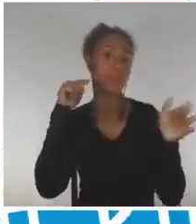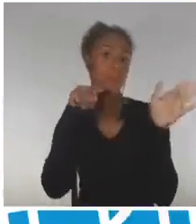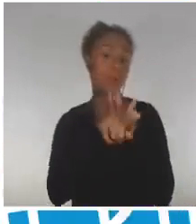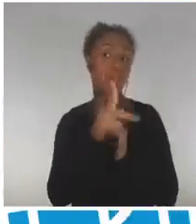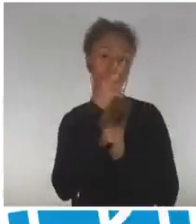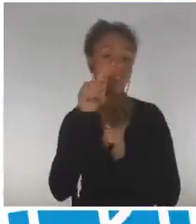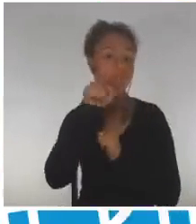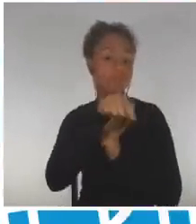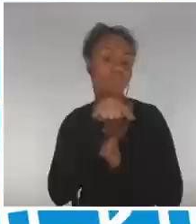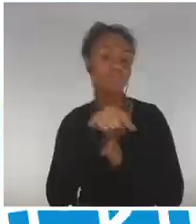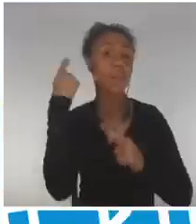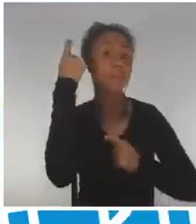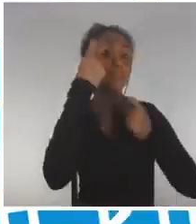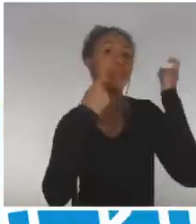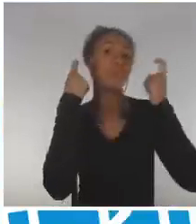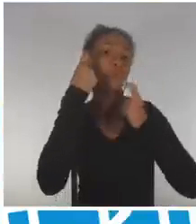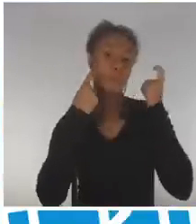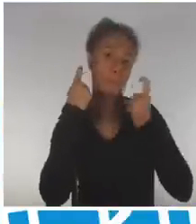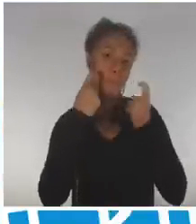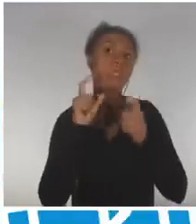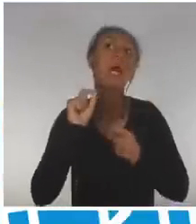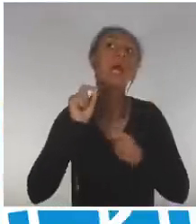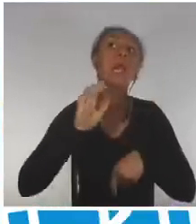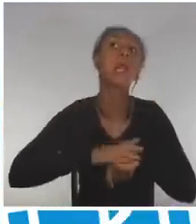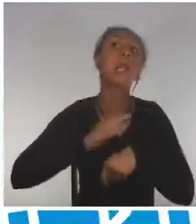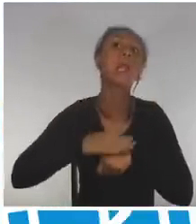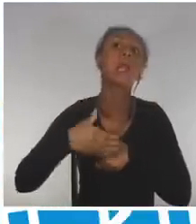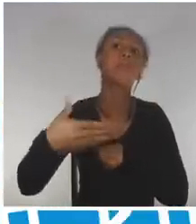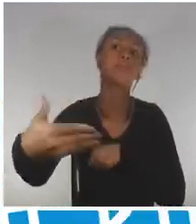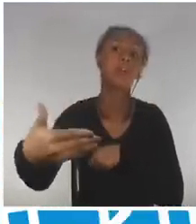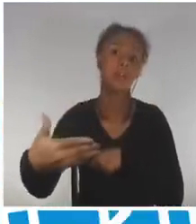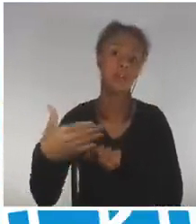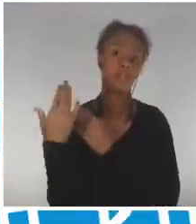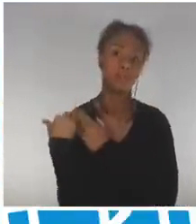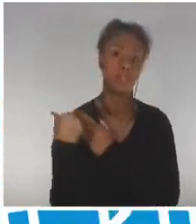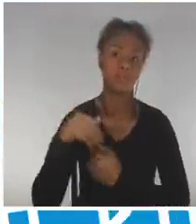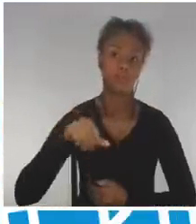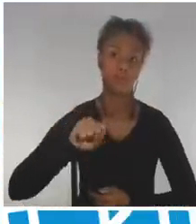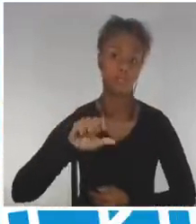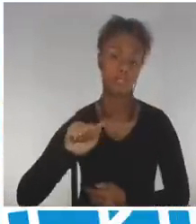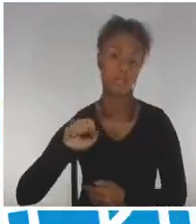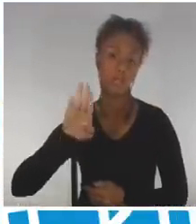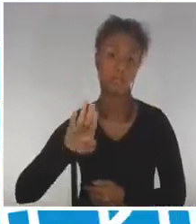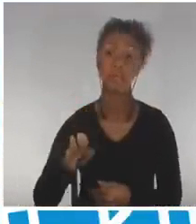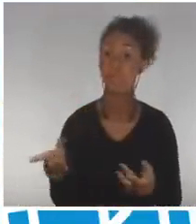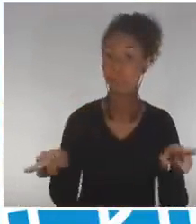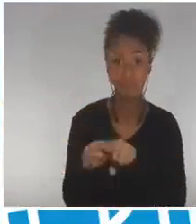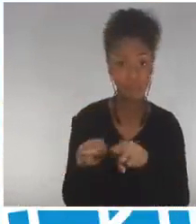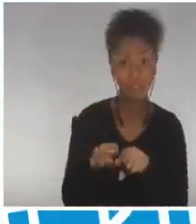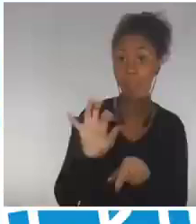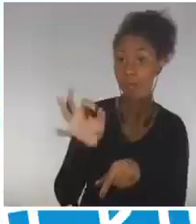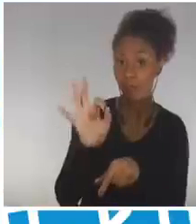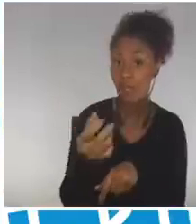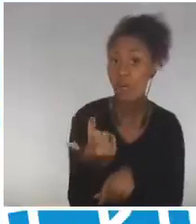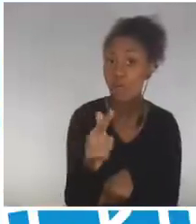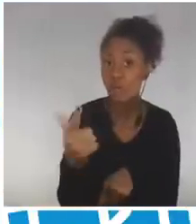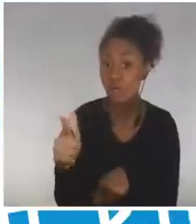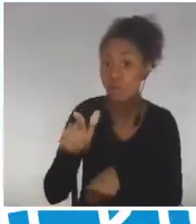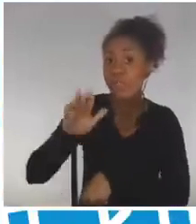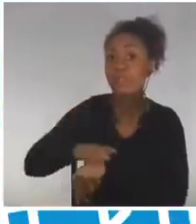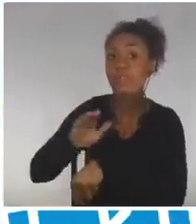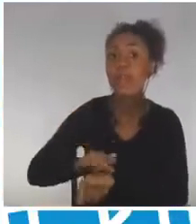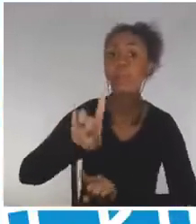de quem irá realizar esse novo SAEB. Deve ser. Agora, na verdade, nem há tempo suficiente para fazer uma